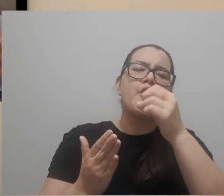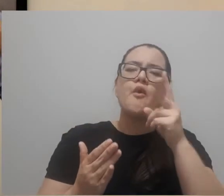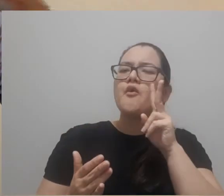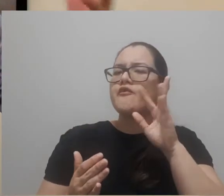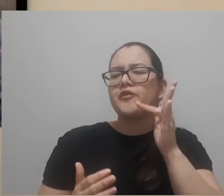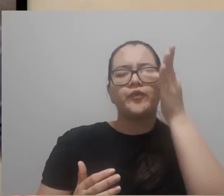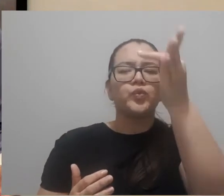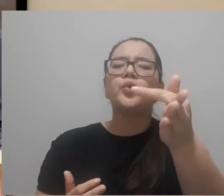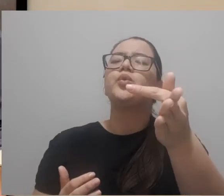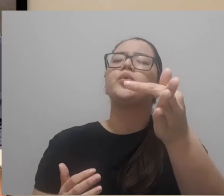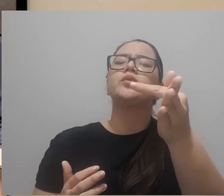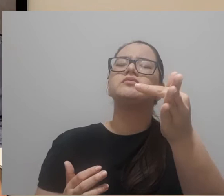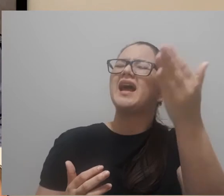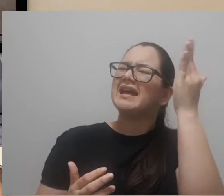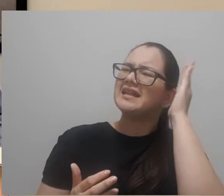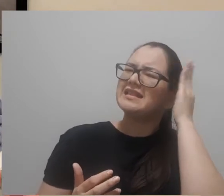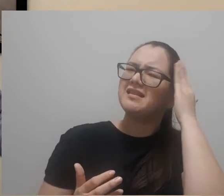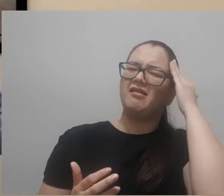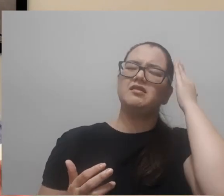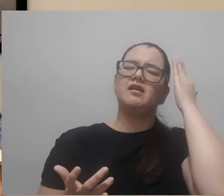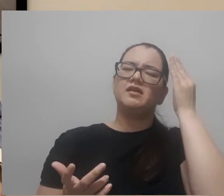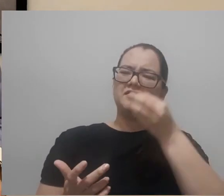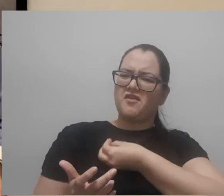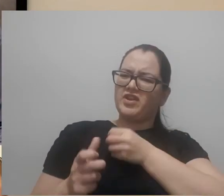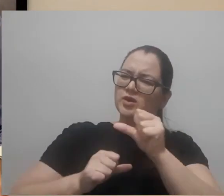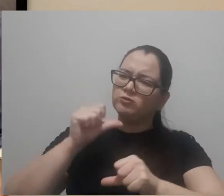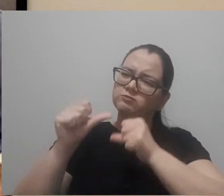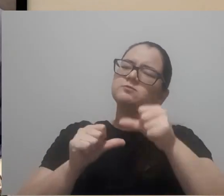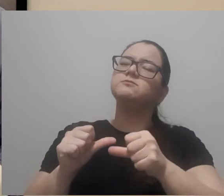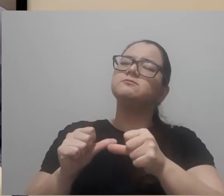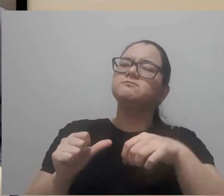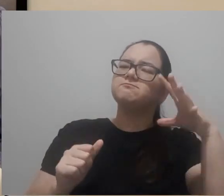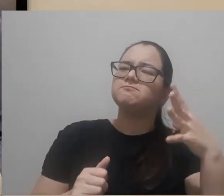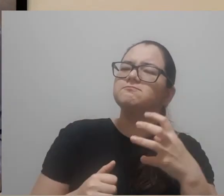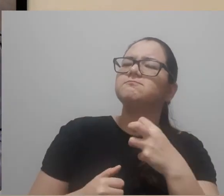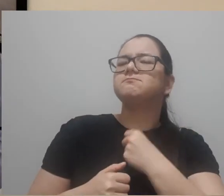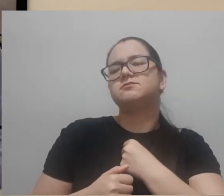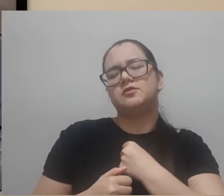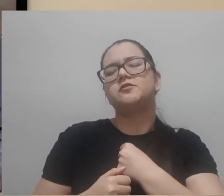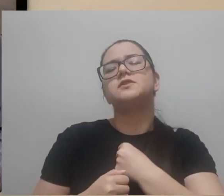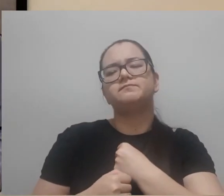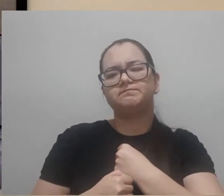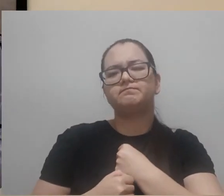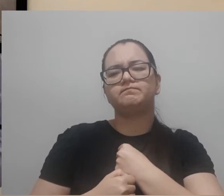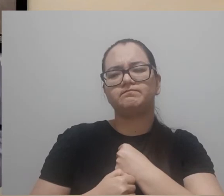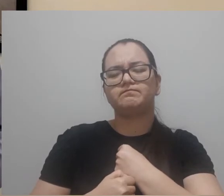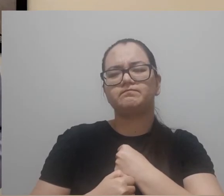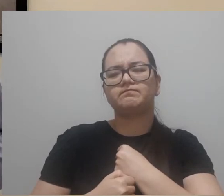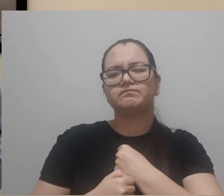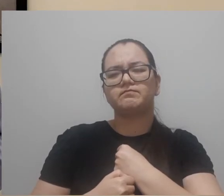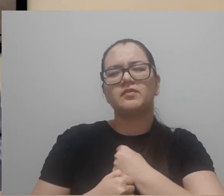compreensão, transformação, vidas sejam alcançadas através desta tua palavra. Que o teu nome